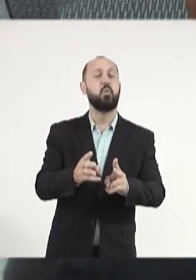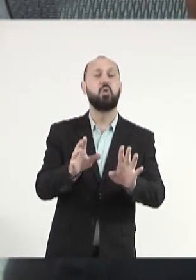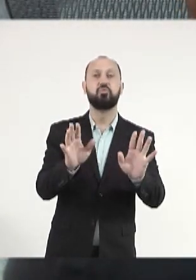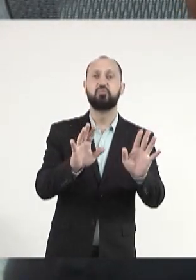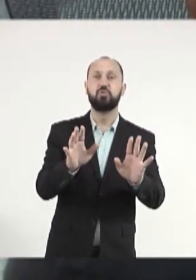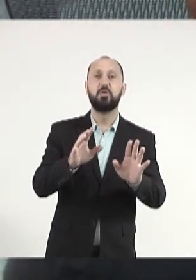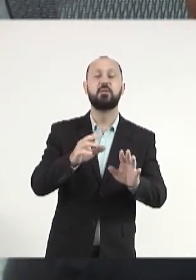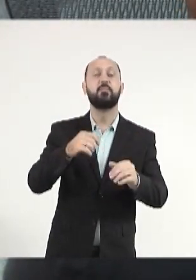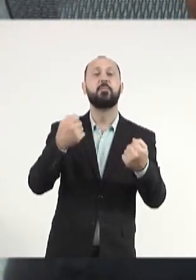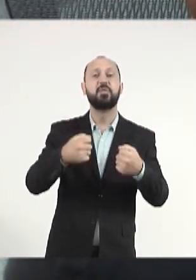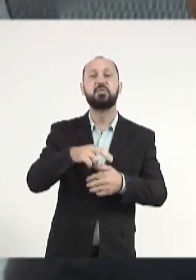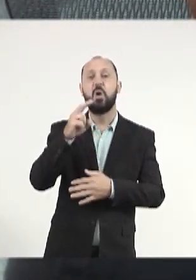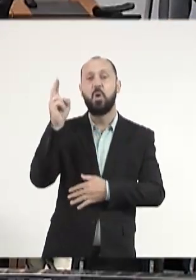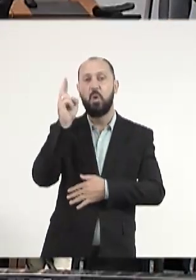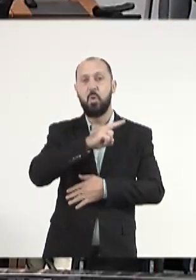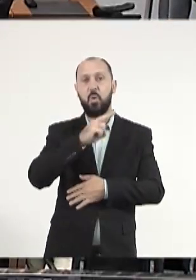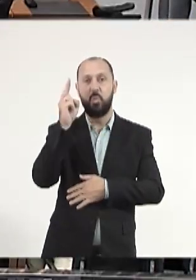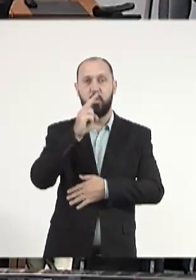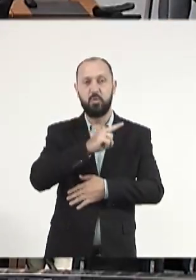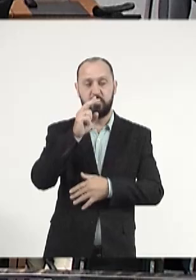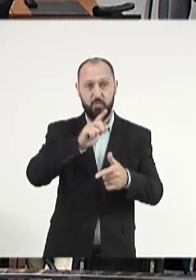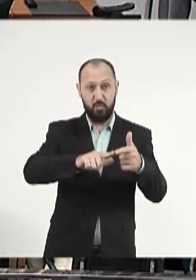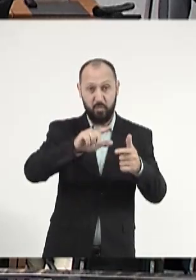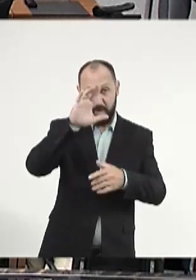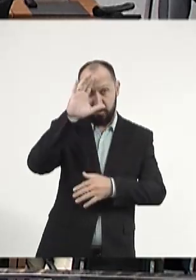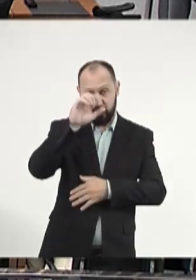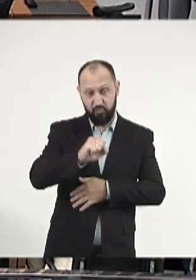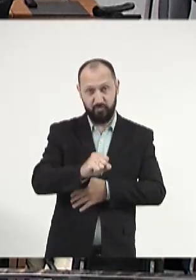portanto, urge que se busque uma solução.